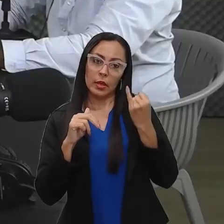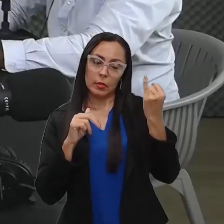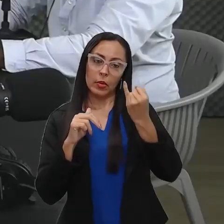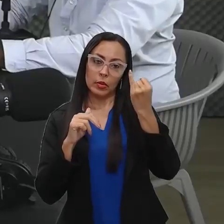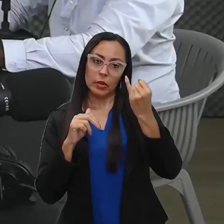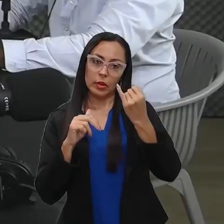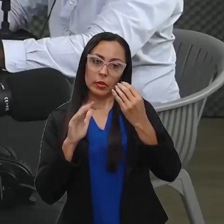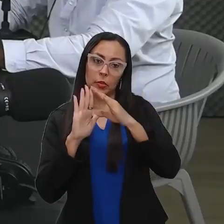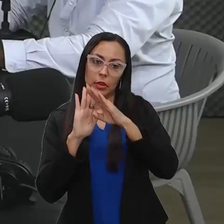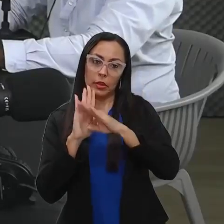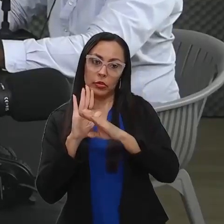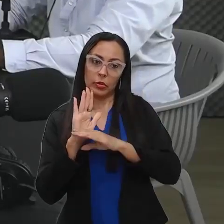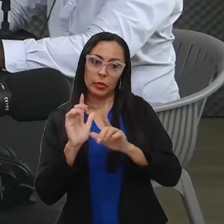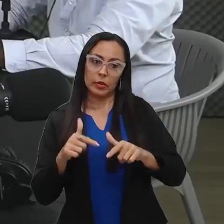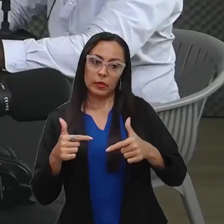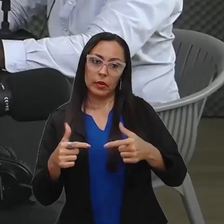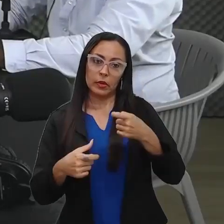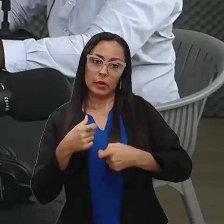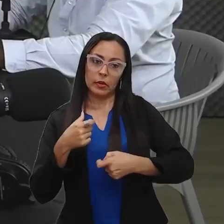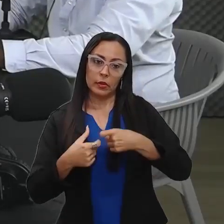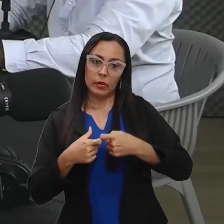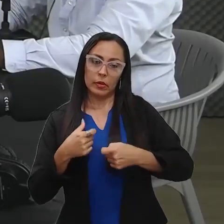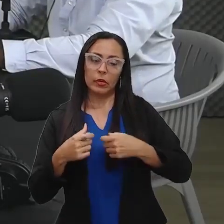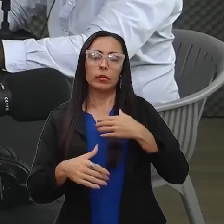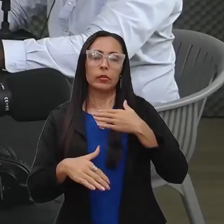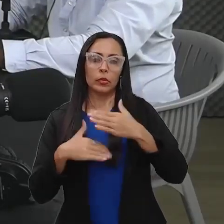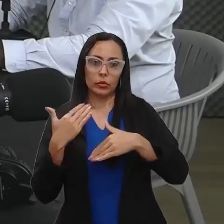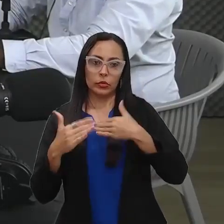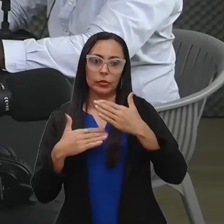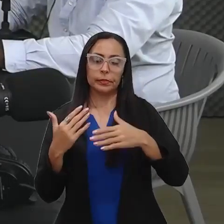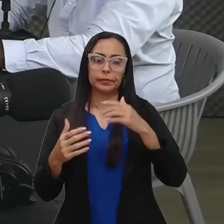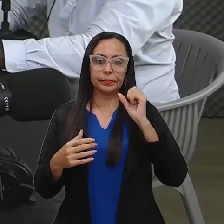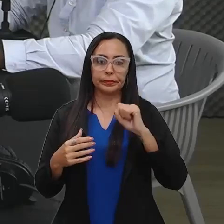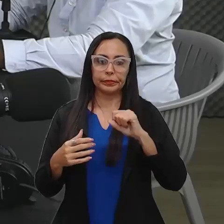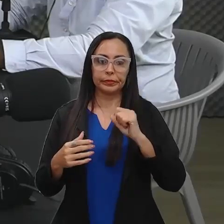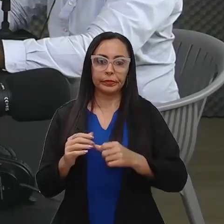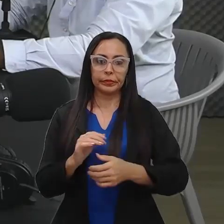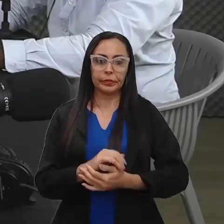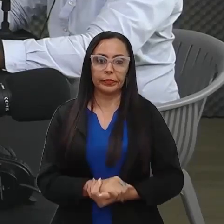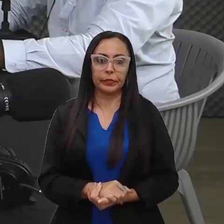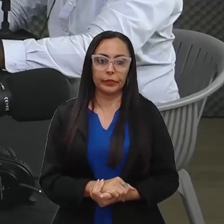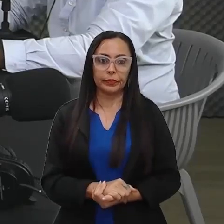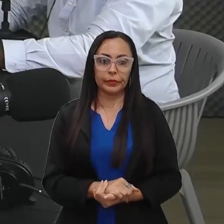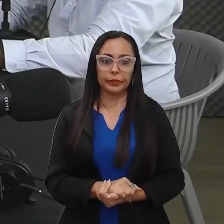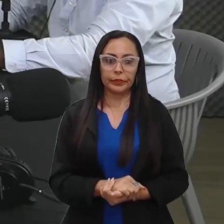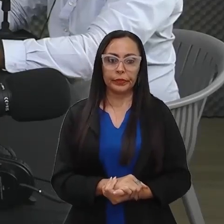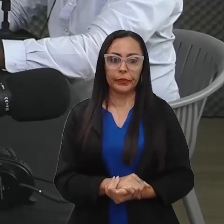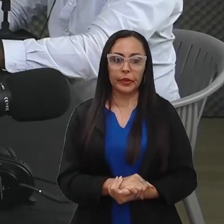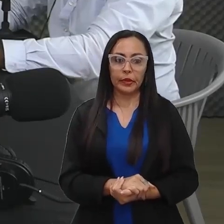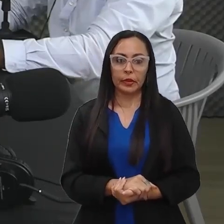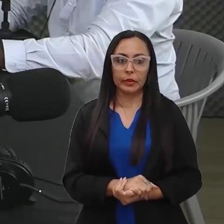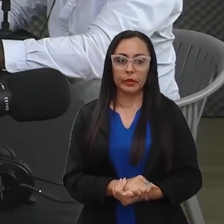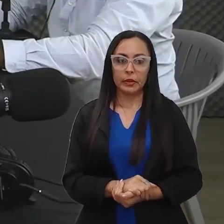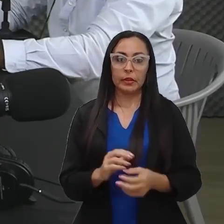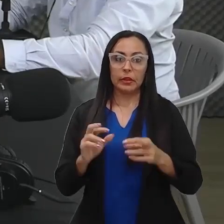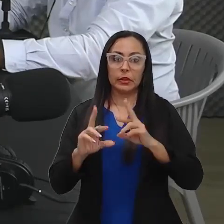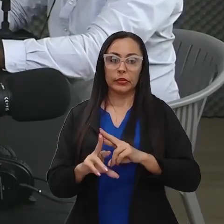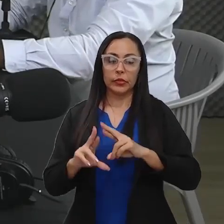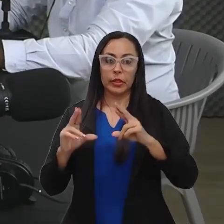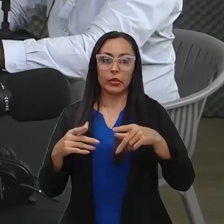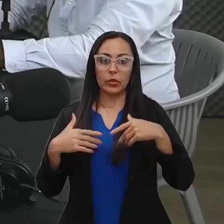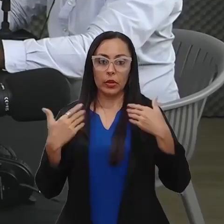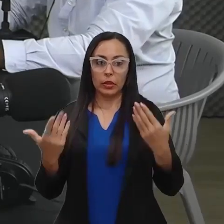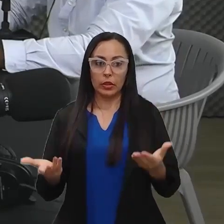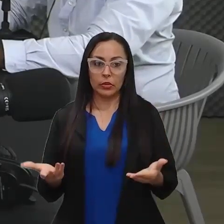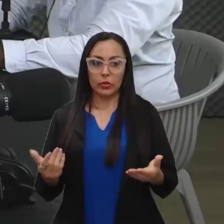sexual. E que esse plano seja construído entre, né, essas diferentes organizações,